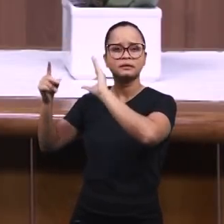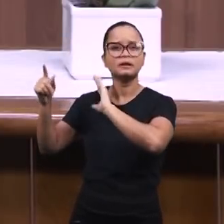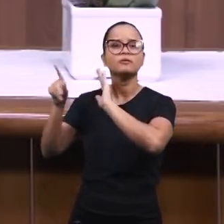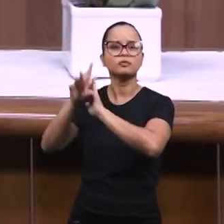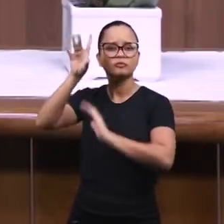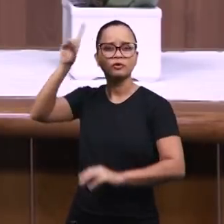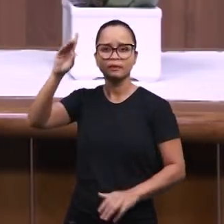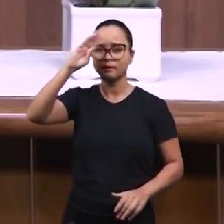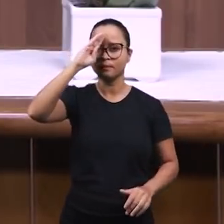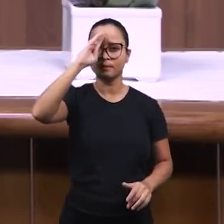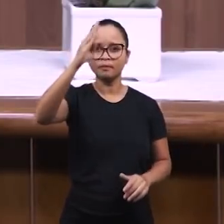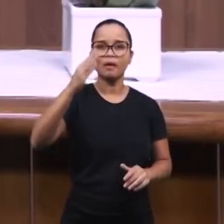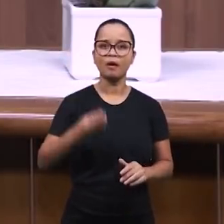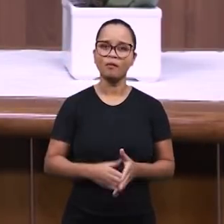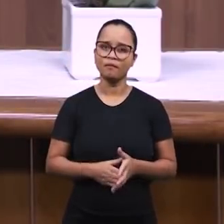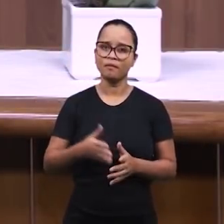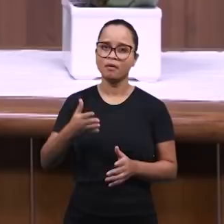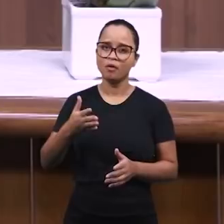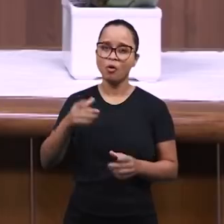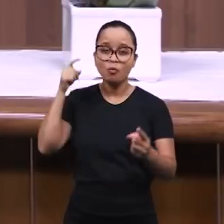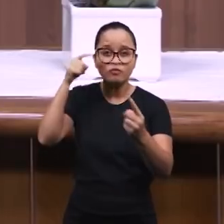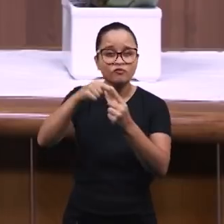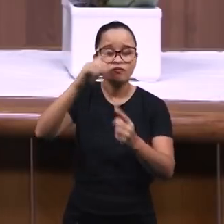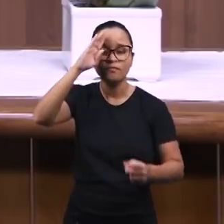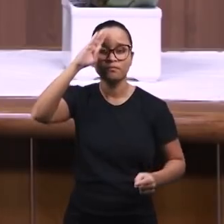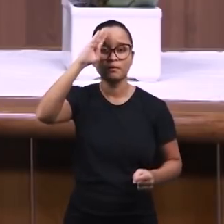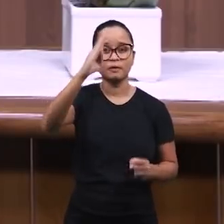sua principal mensagem. A mensagem